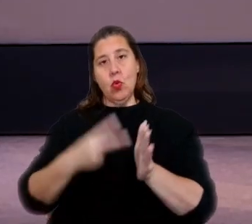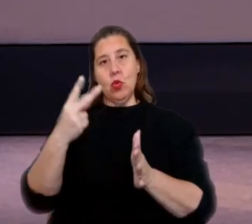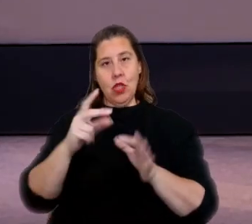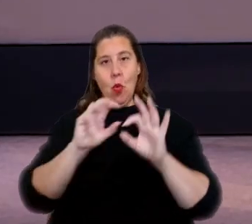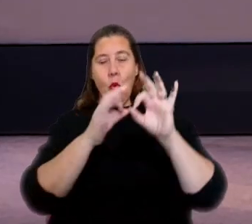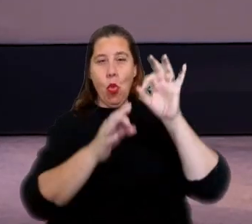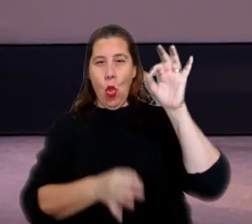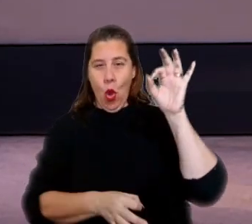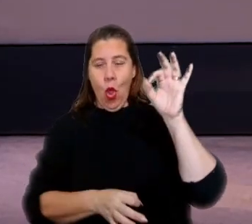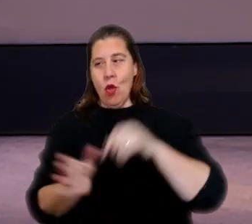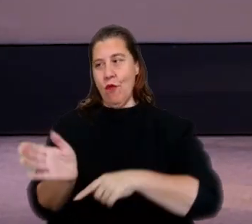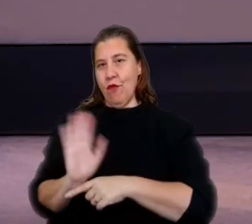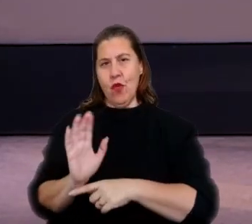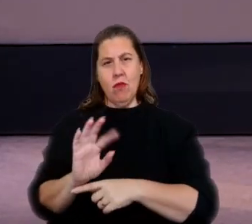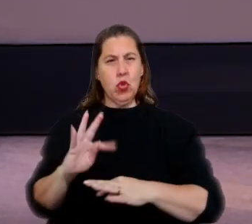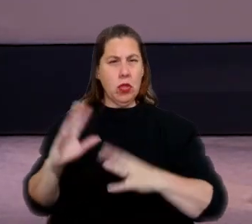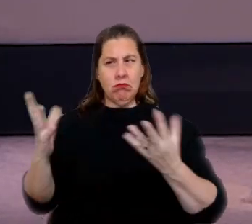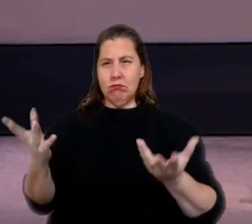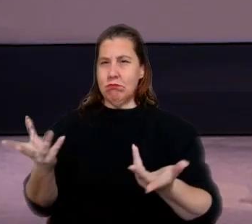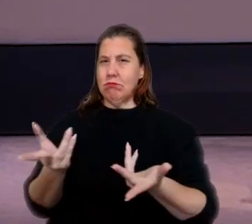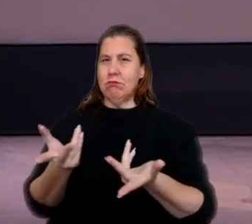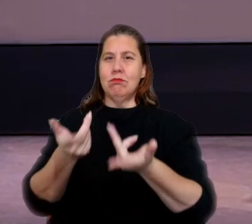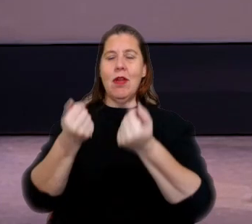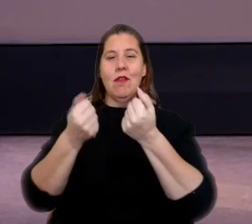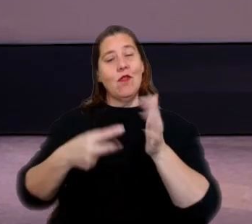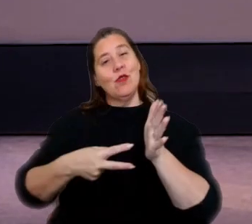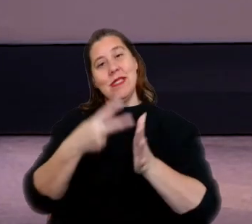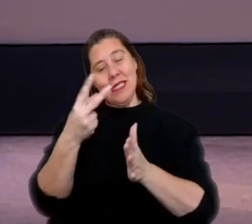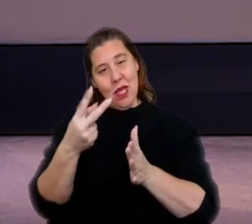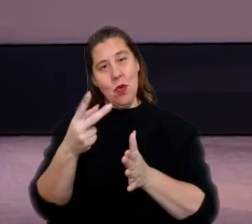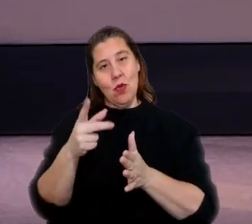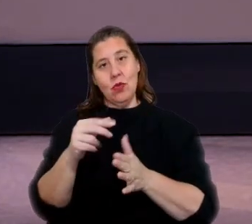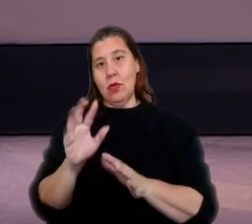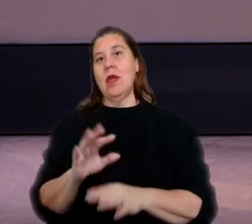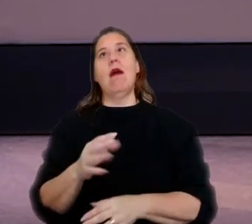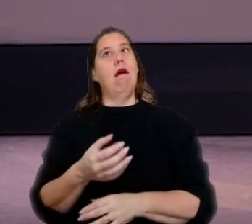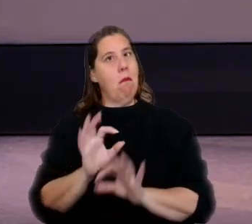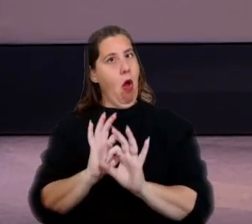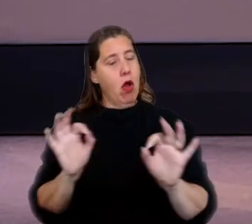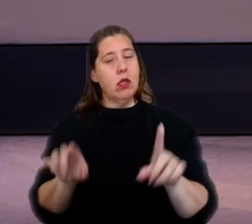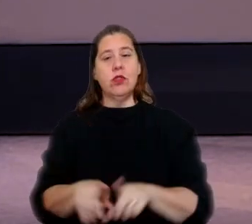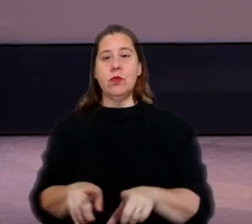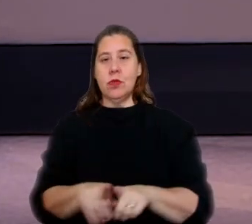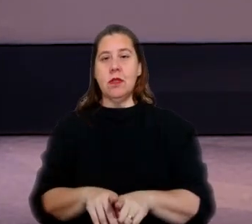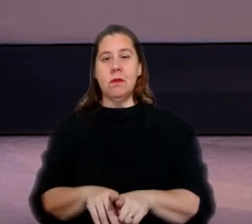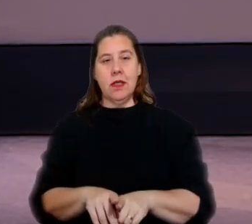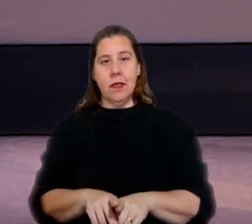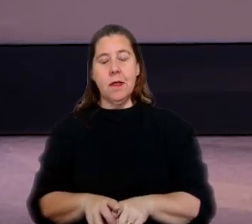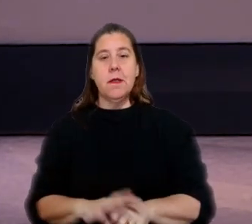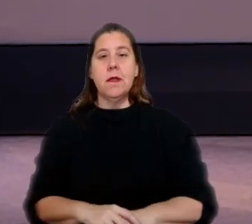segundo longa-metragem já na competição oficial, foi super elogiado, e ficou com segundo lugar, que não é pouca coisa.